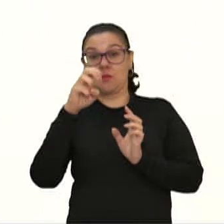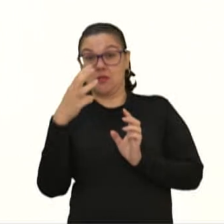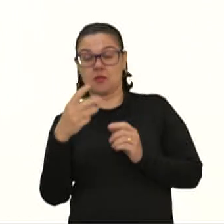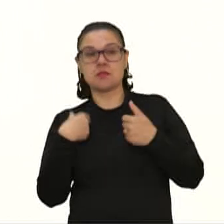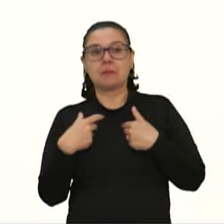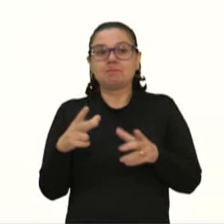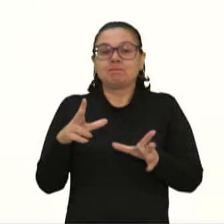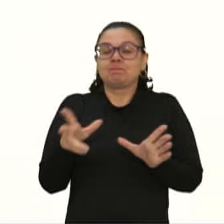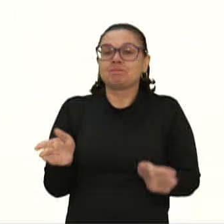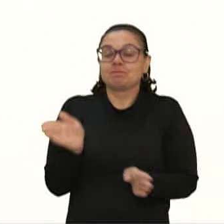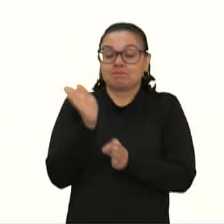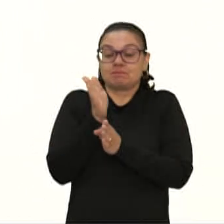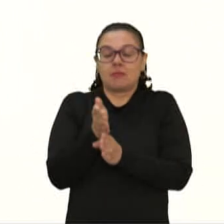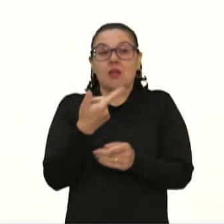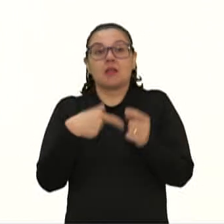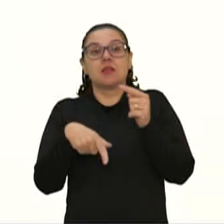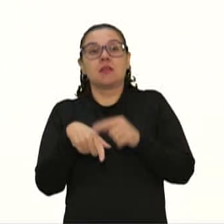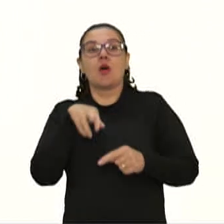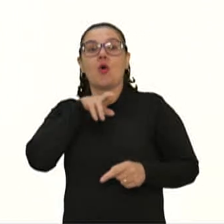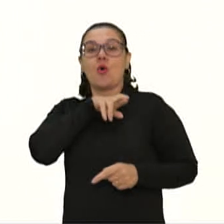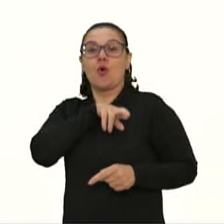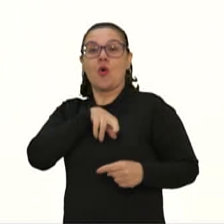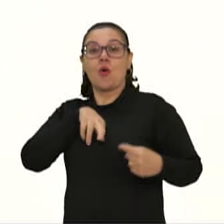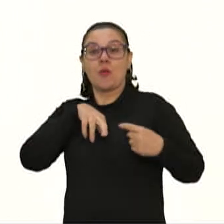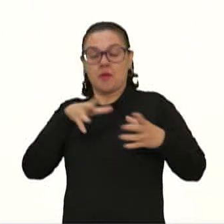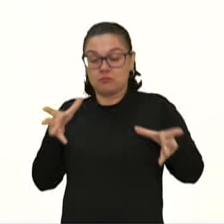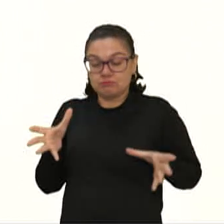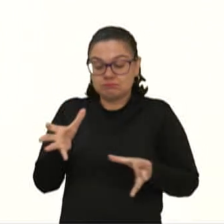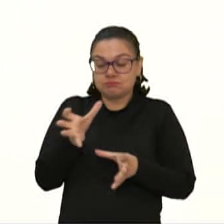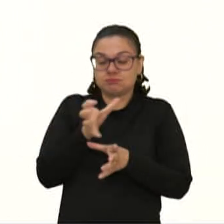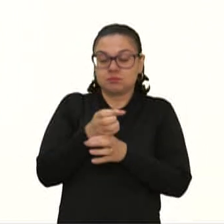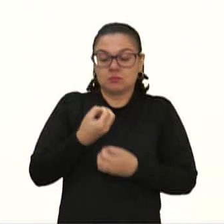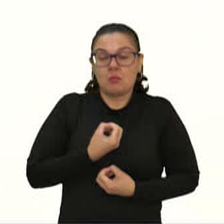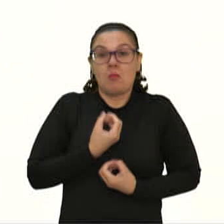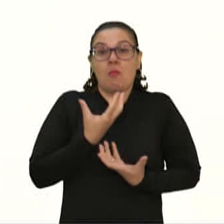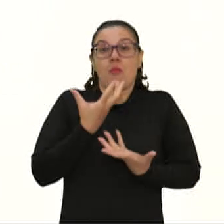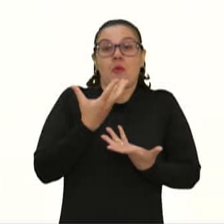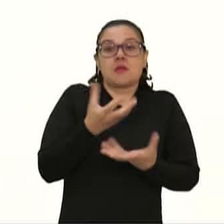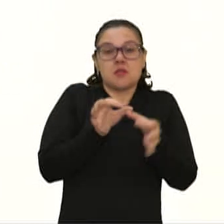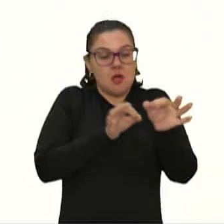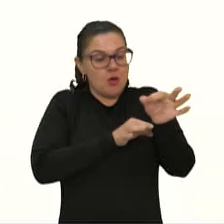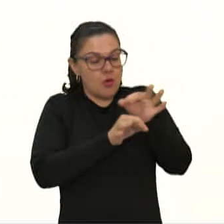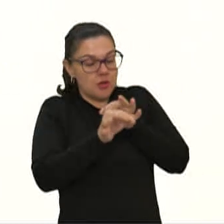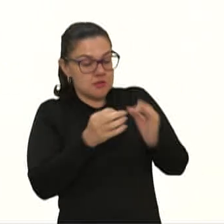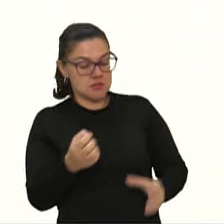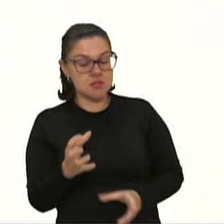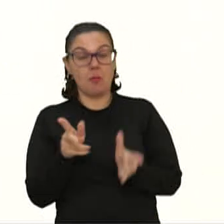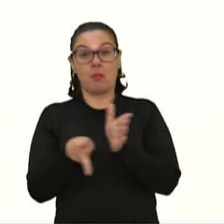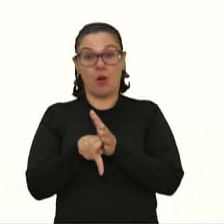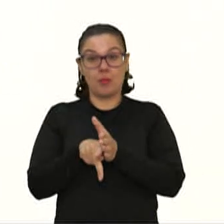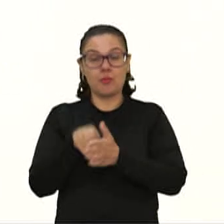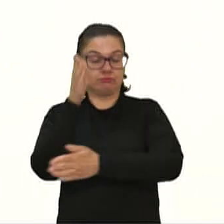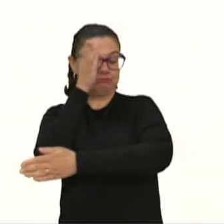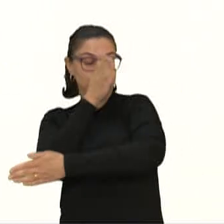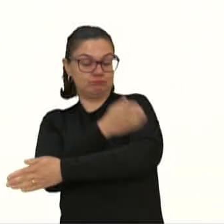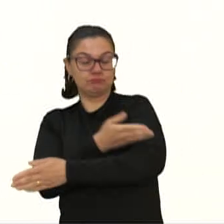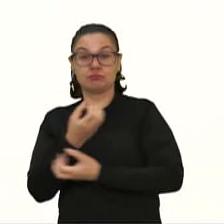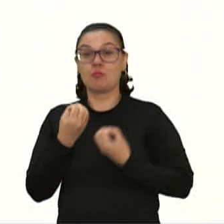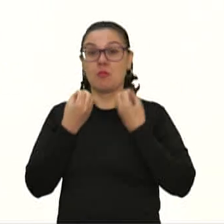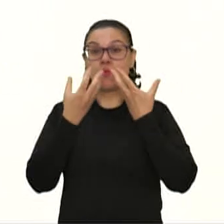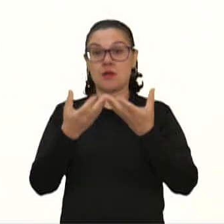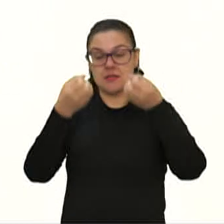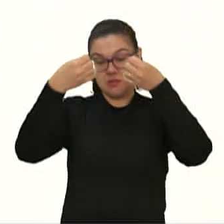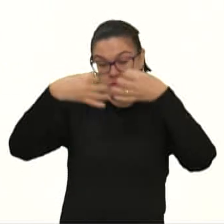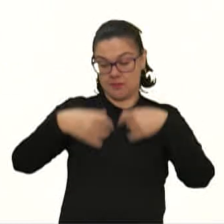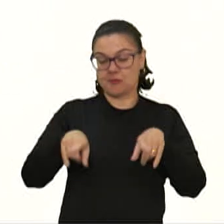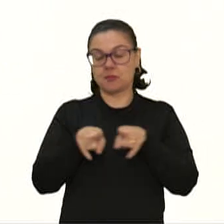particular. Romanceiro é uma coletânea poética que remonta à poesia medieval, narrativa